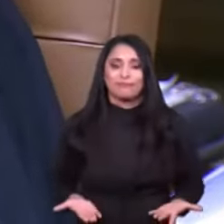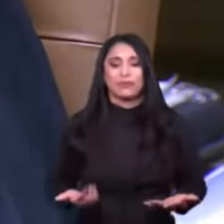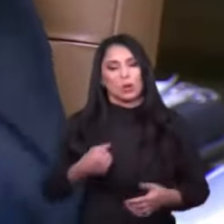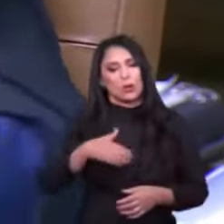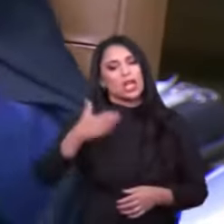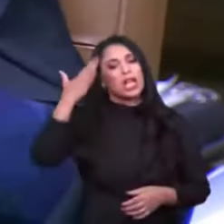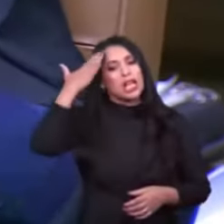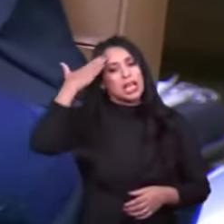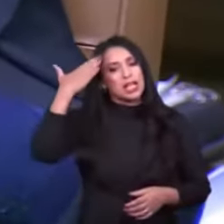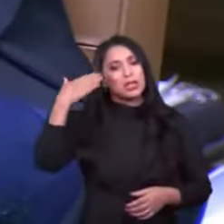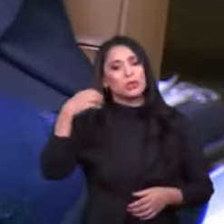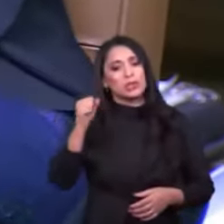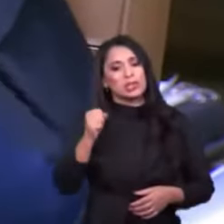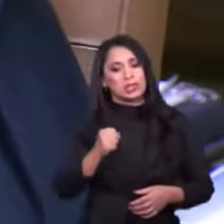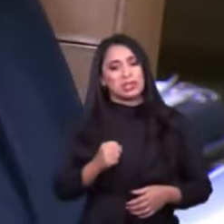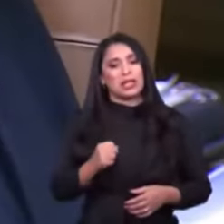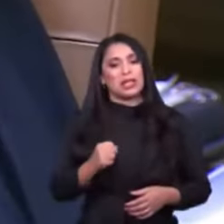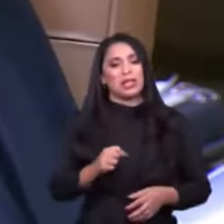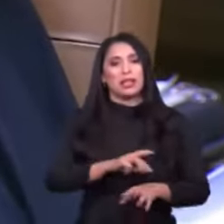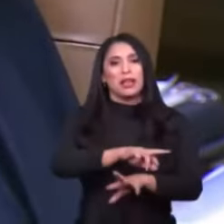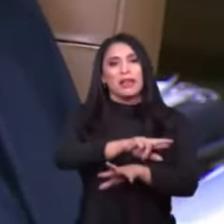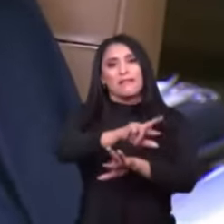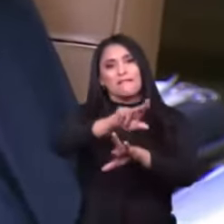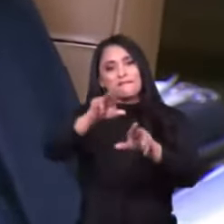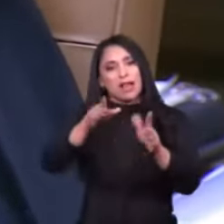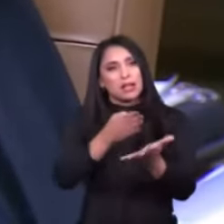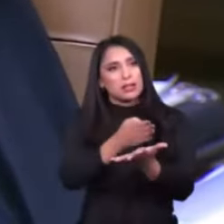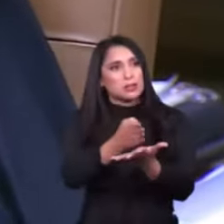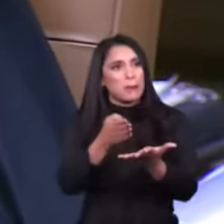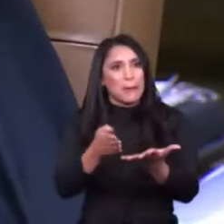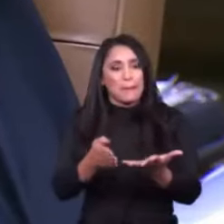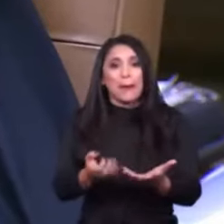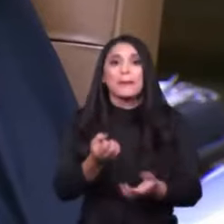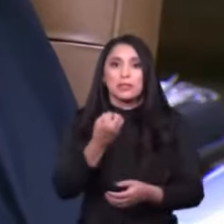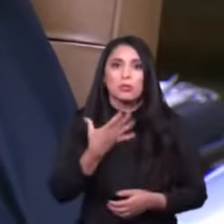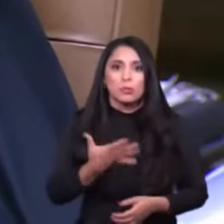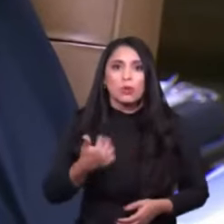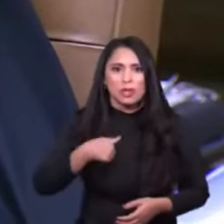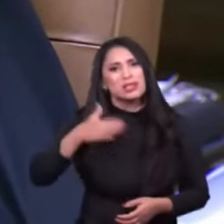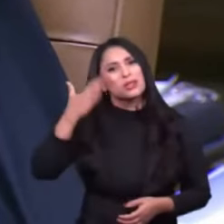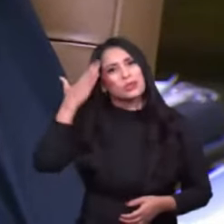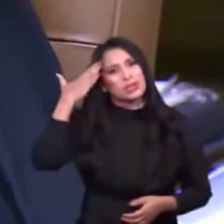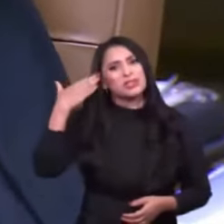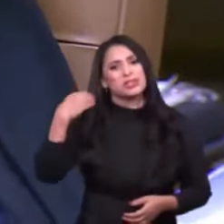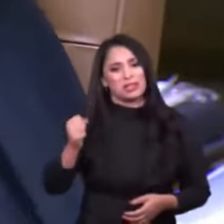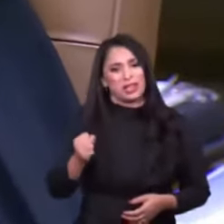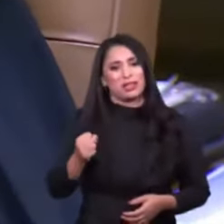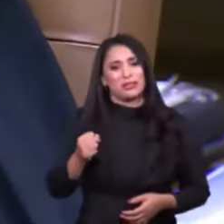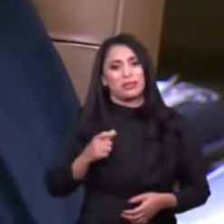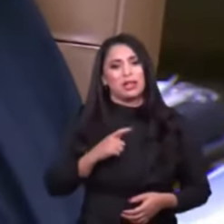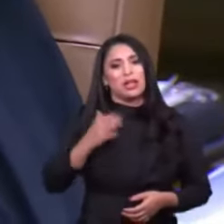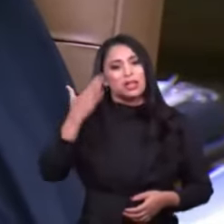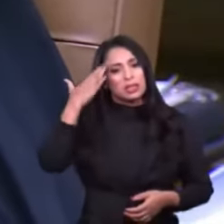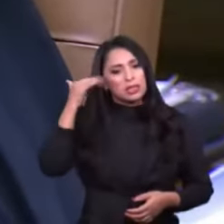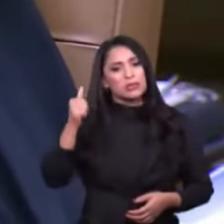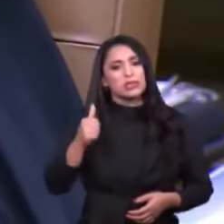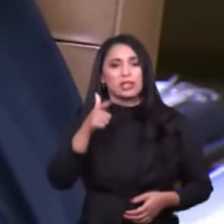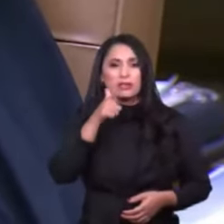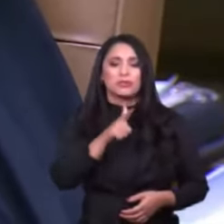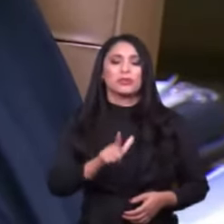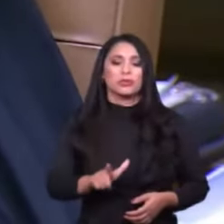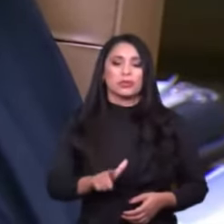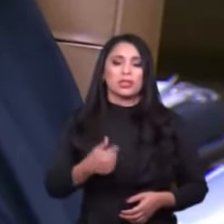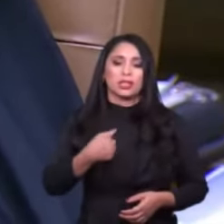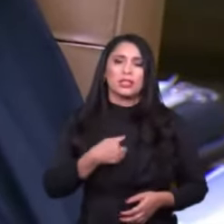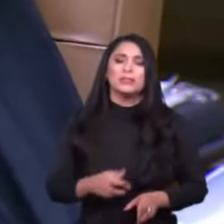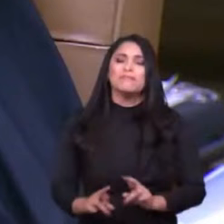que existem várias razões, e todas elas são boas. Eu sei que chegaremos a um bom termo, e espero que a